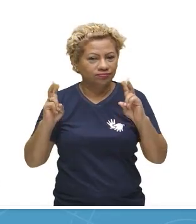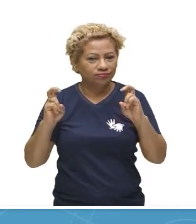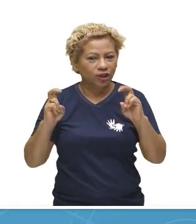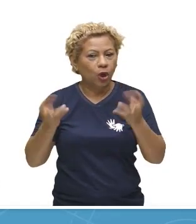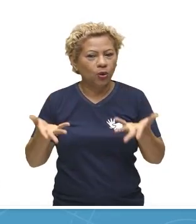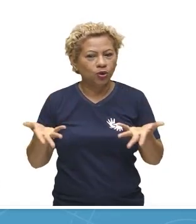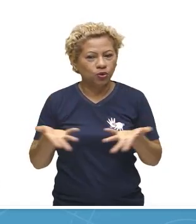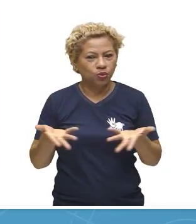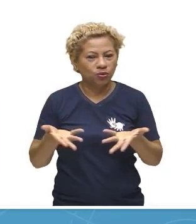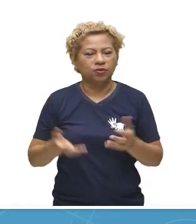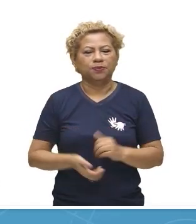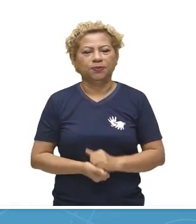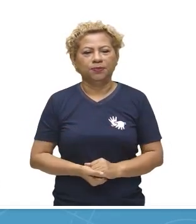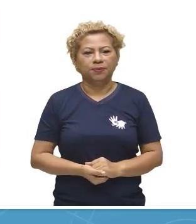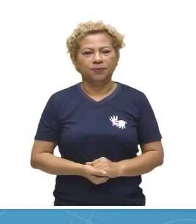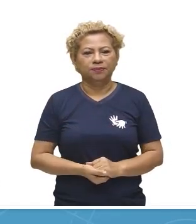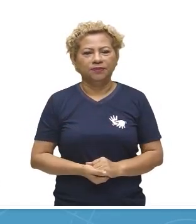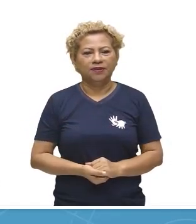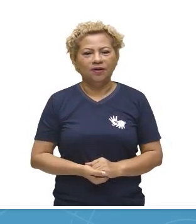de hoje.